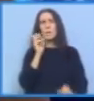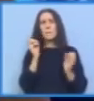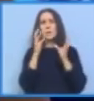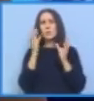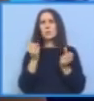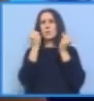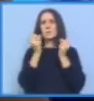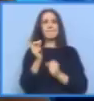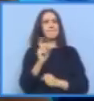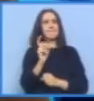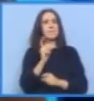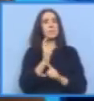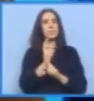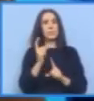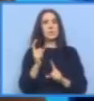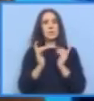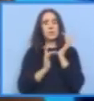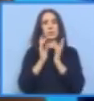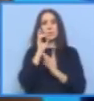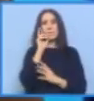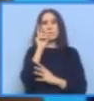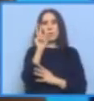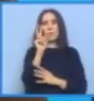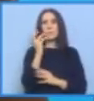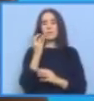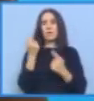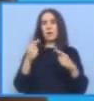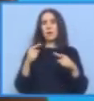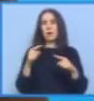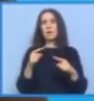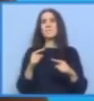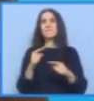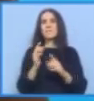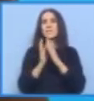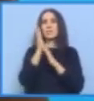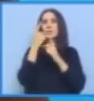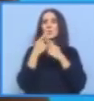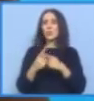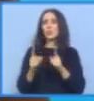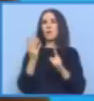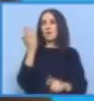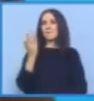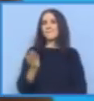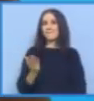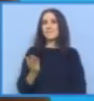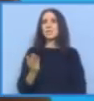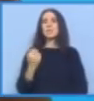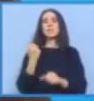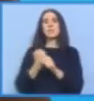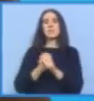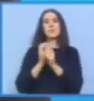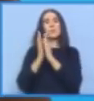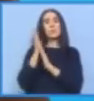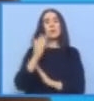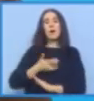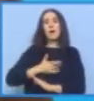magicamente. É porque ao contemplar esse Cristo, descobrimos aí um outro Deus, um Deus de serviço, um Deus de